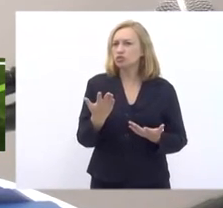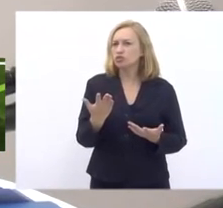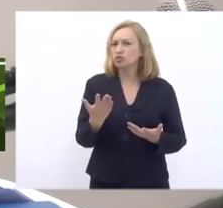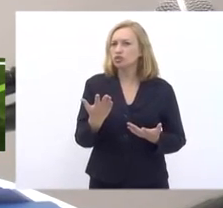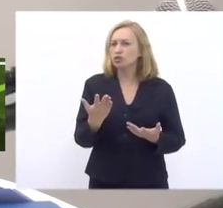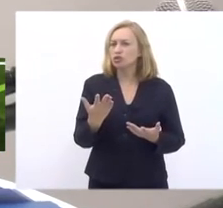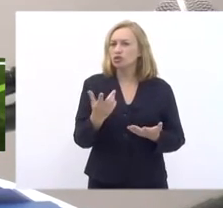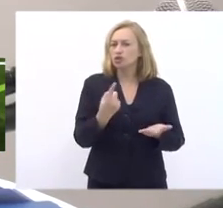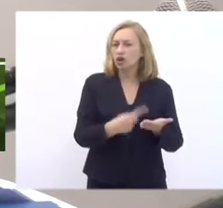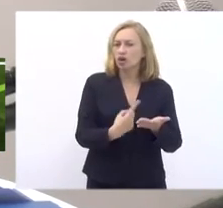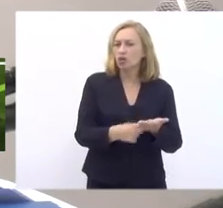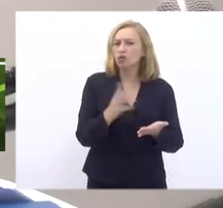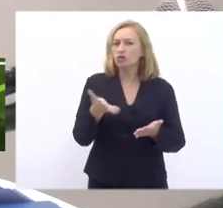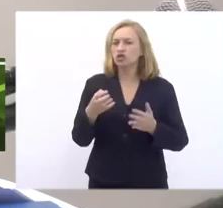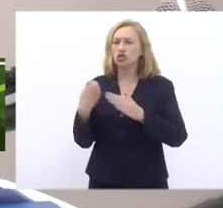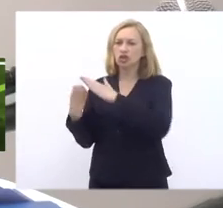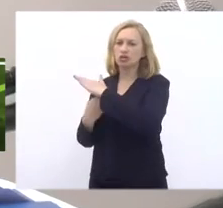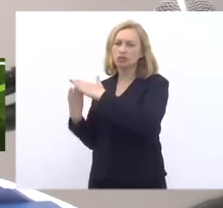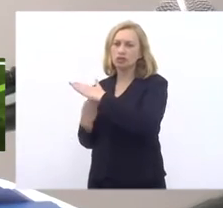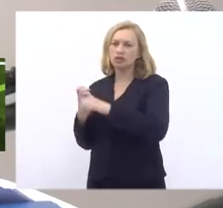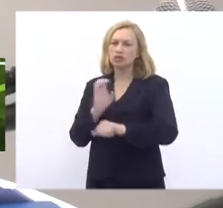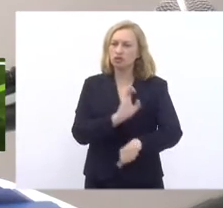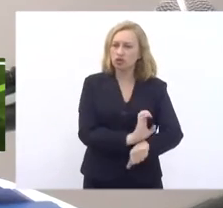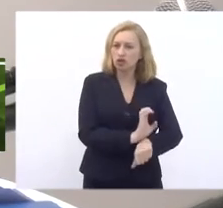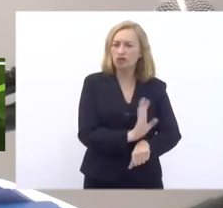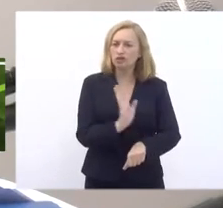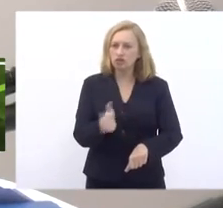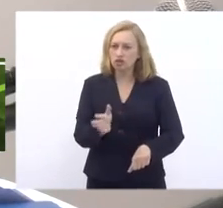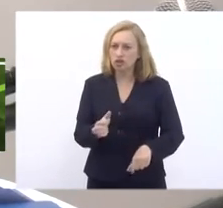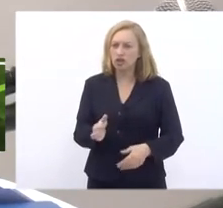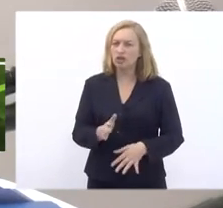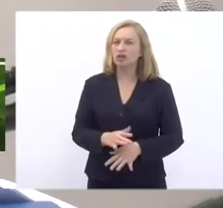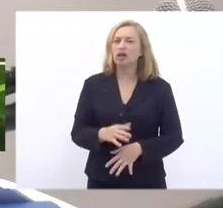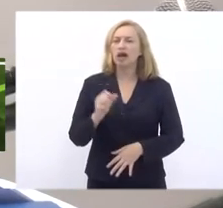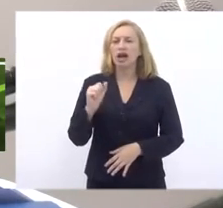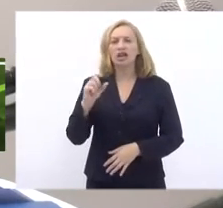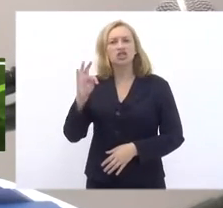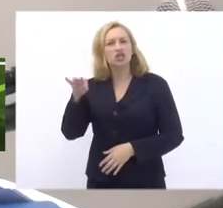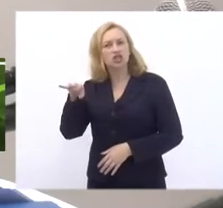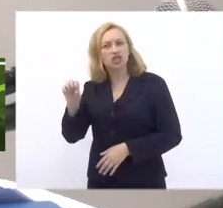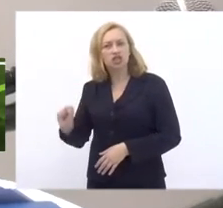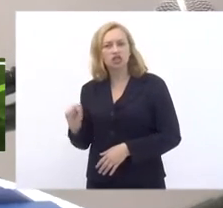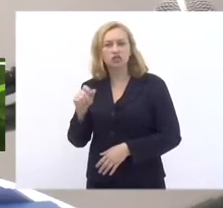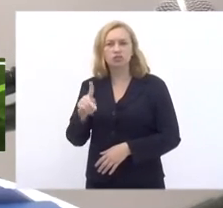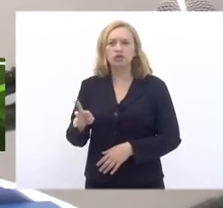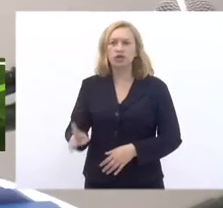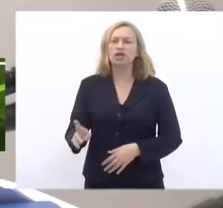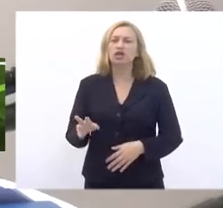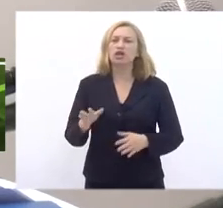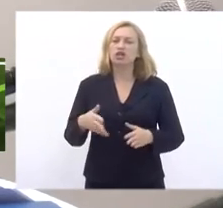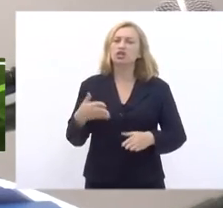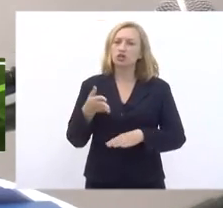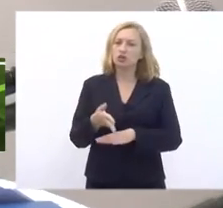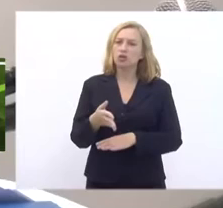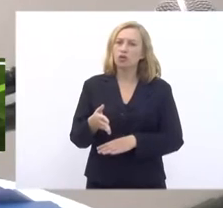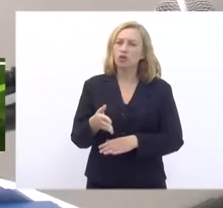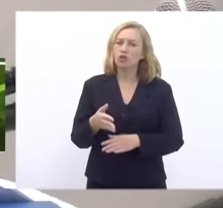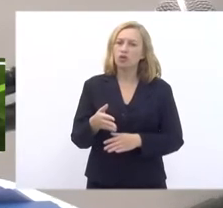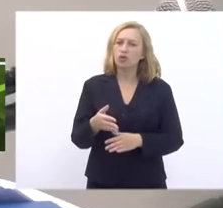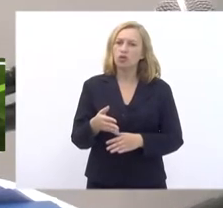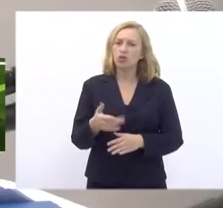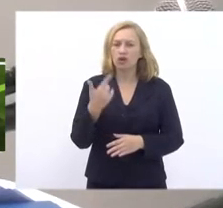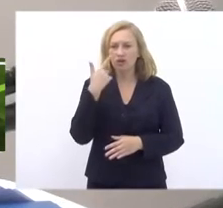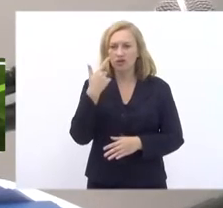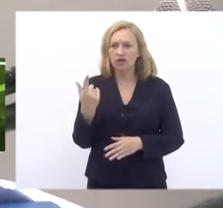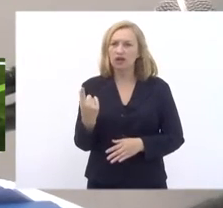Estado à concessionária, se isso foi tratado, já que a Getransp chegou oficialmente a homologar a